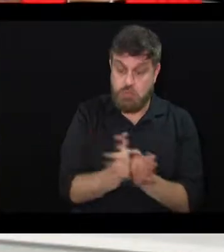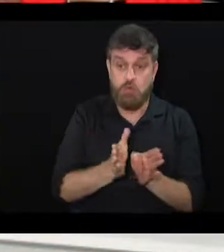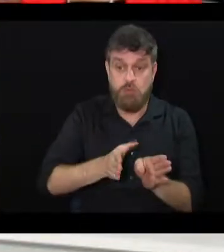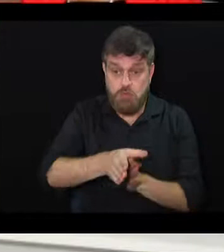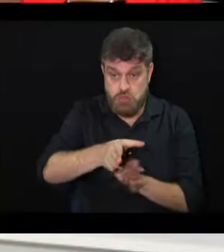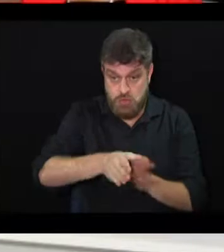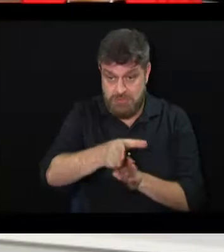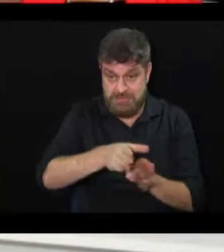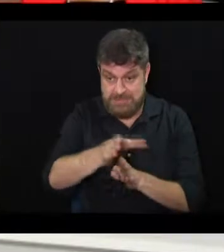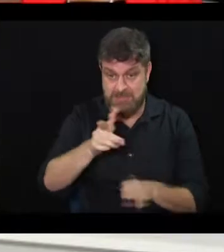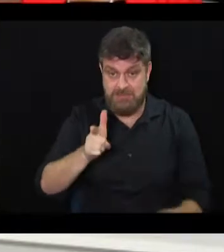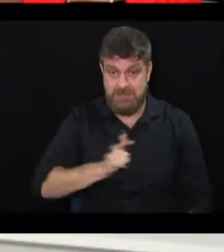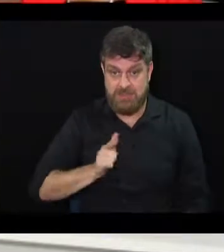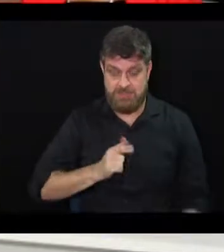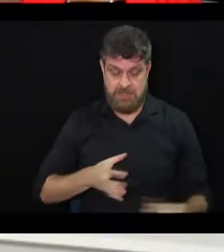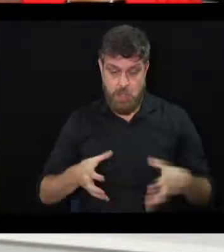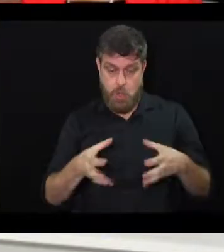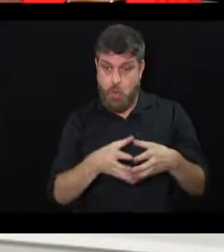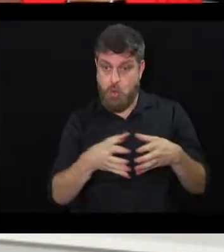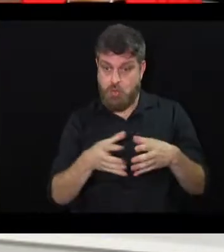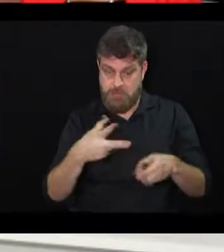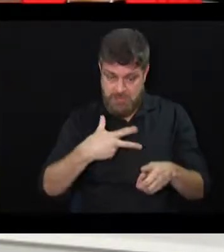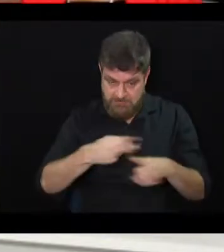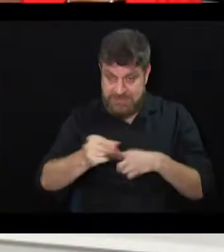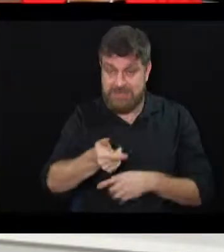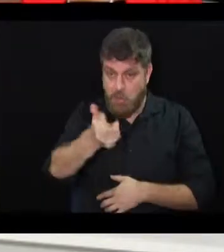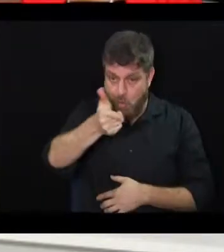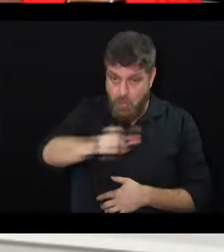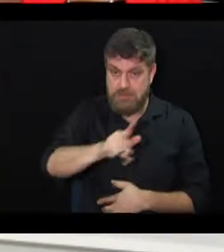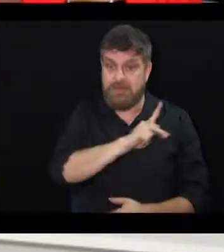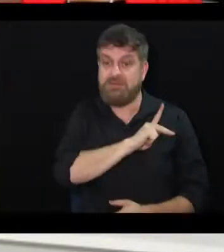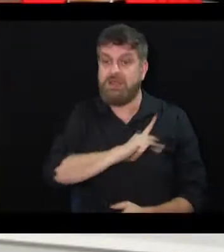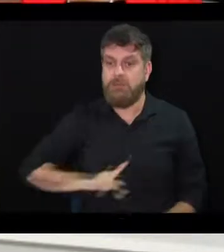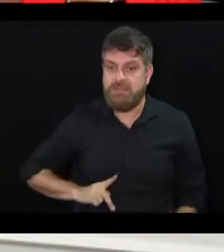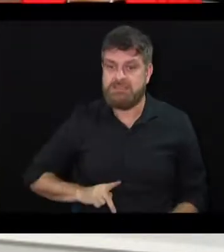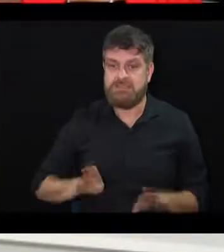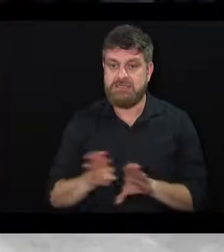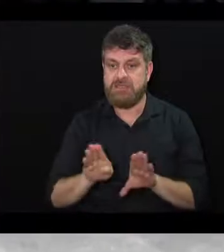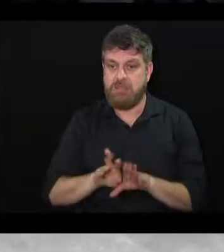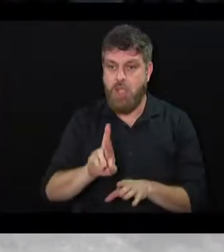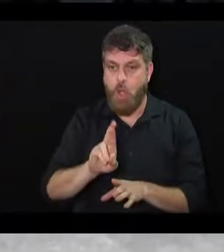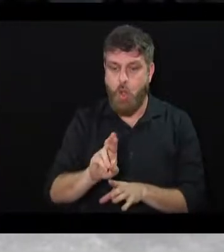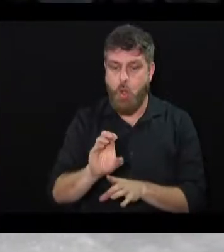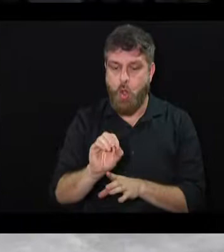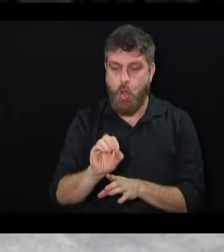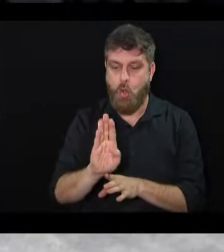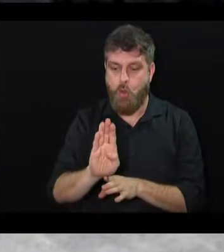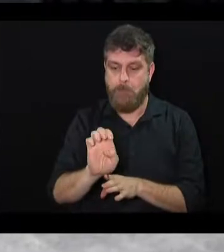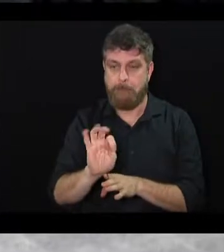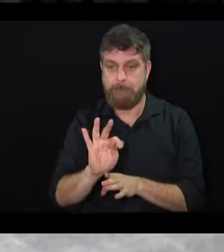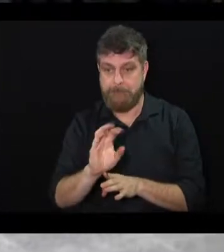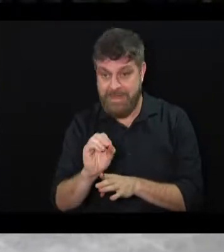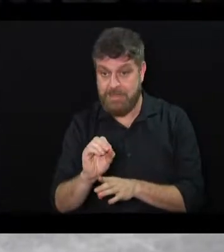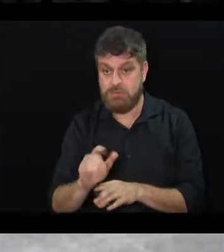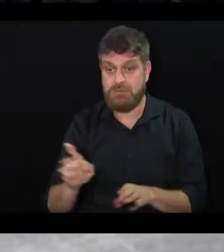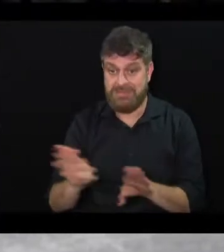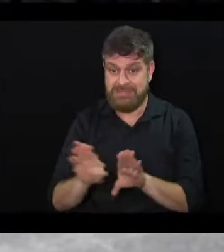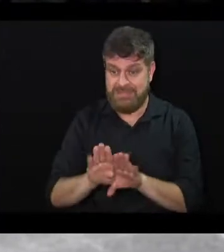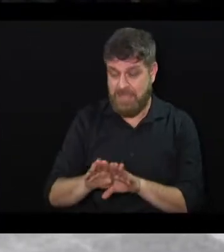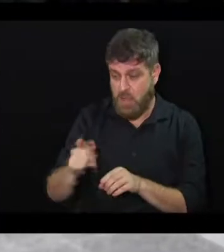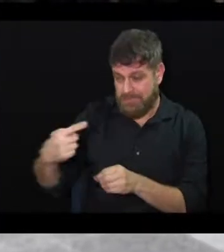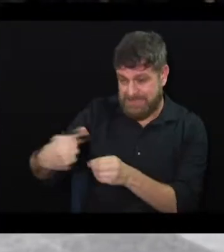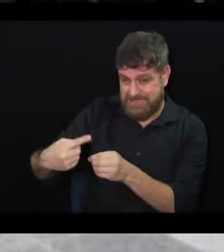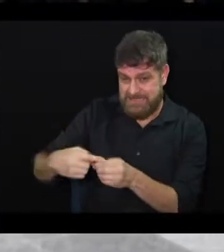chapa, em que Florian Madruga se reelegeu como presidente e Roberto Lamari, da Escola do Legislativo de Itapevi,